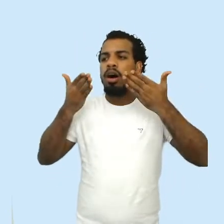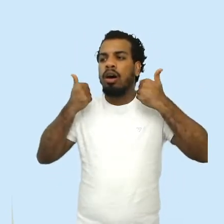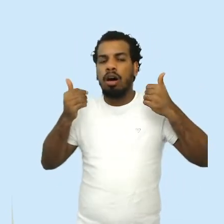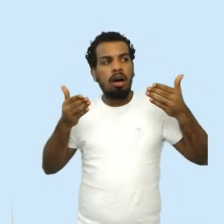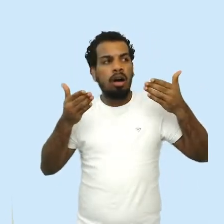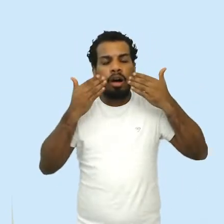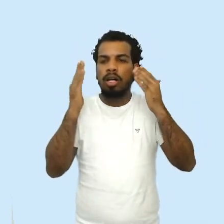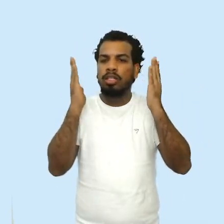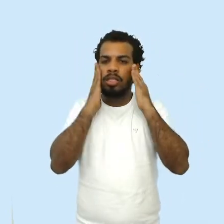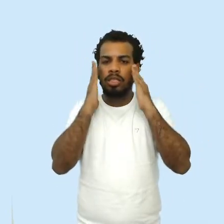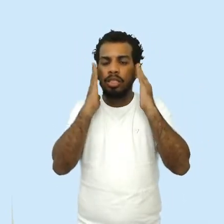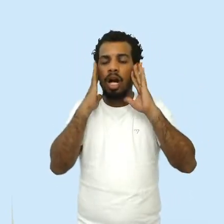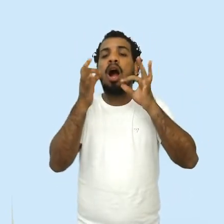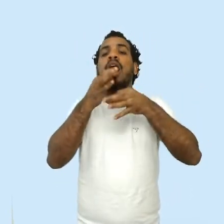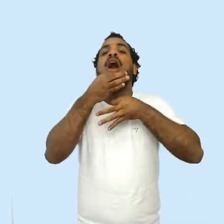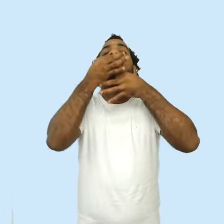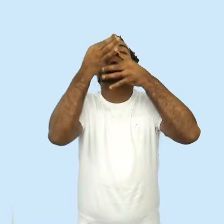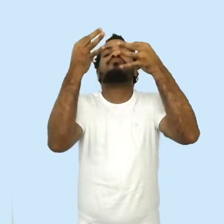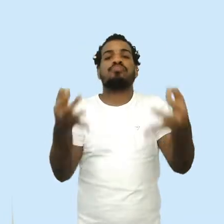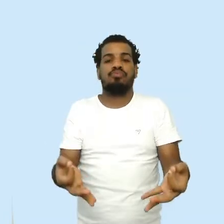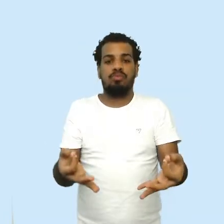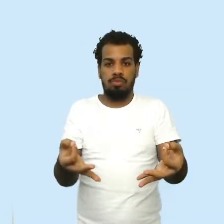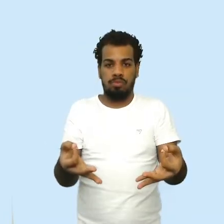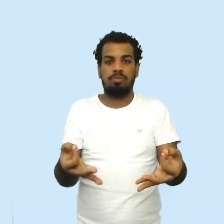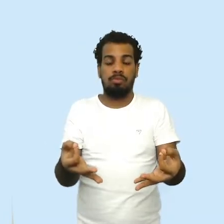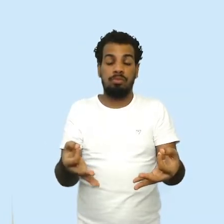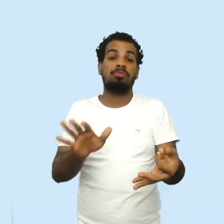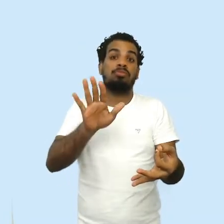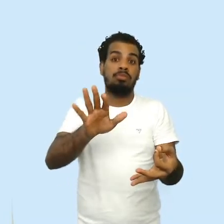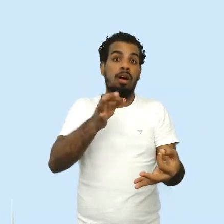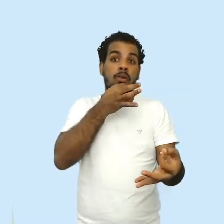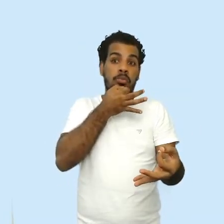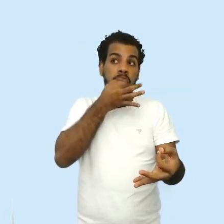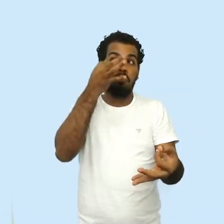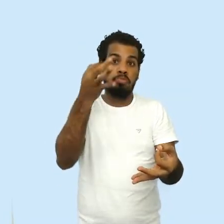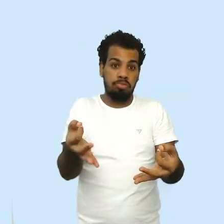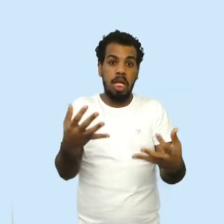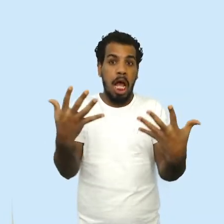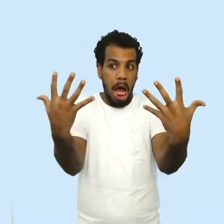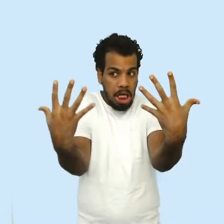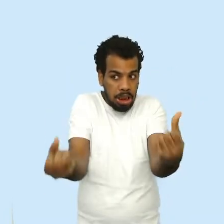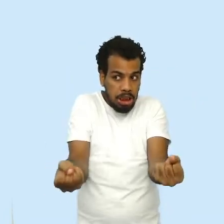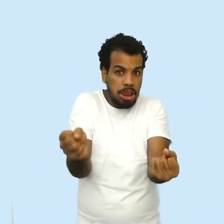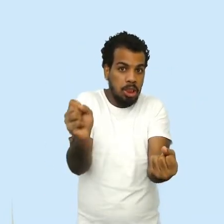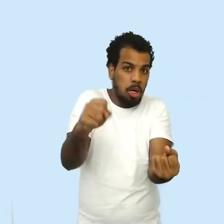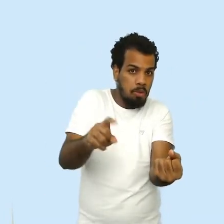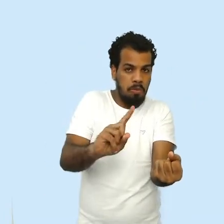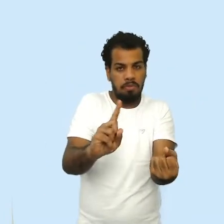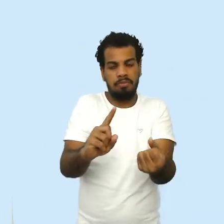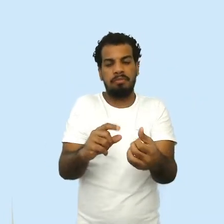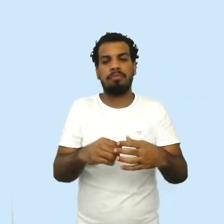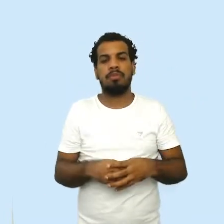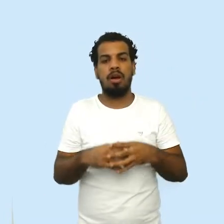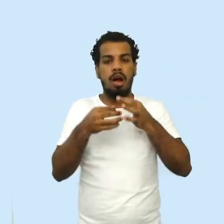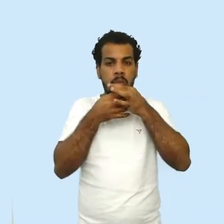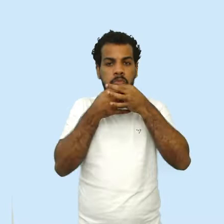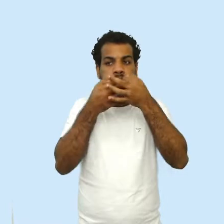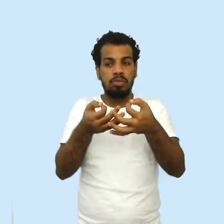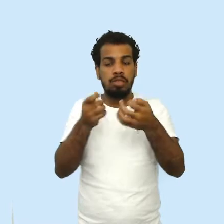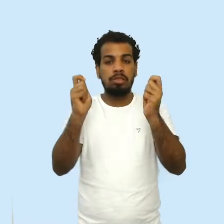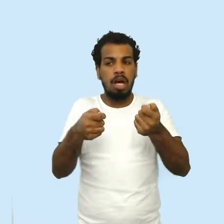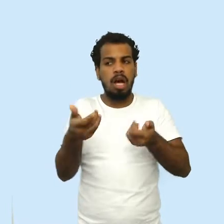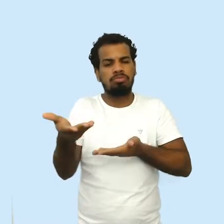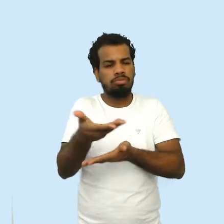ter uma opinião sobre o assunto, se é que a nossa opinião importa nesse momento. Se ela vai servir como uma forma de mediação